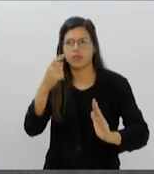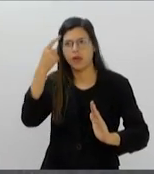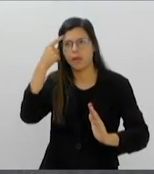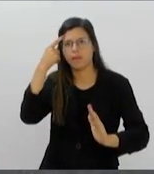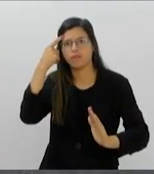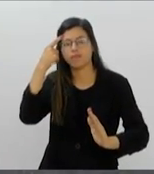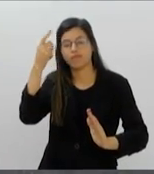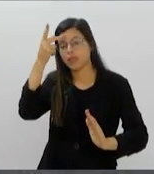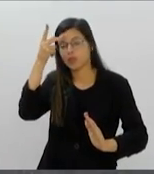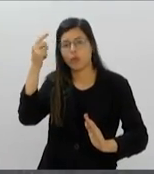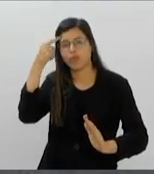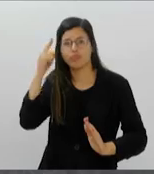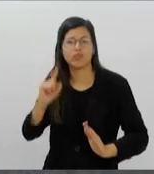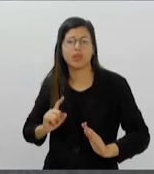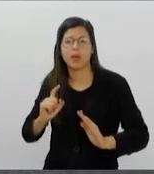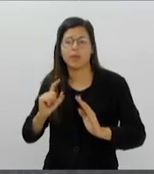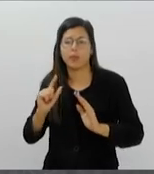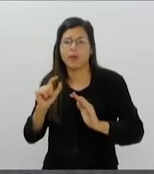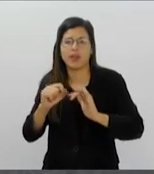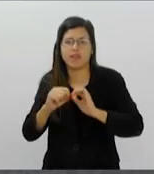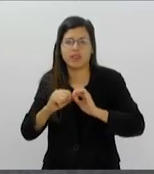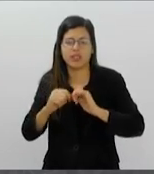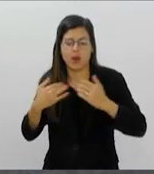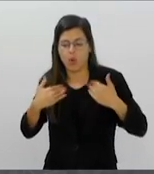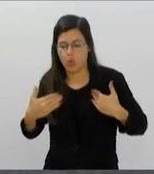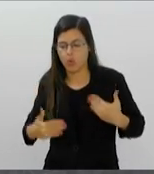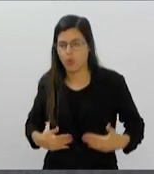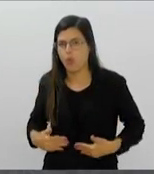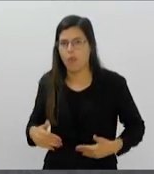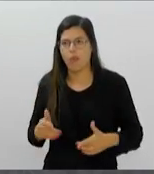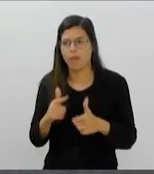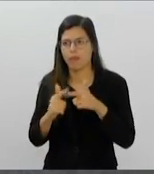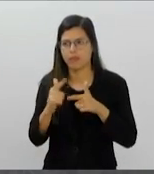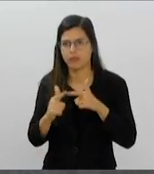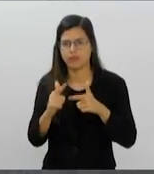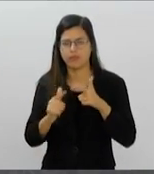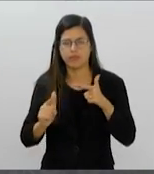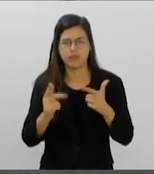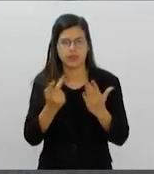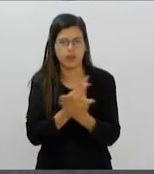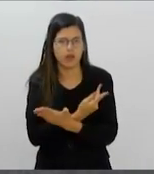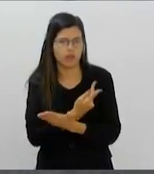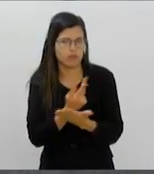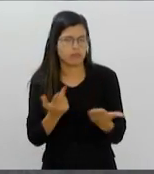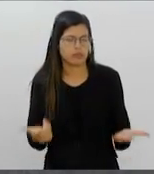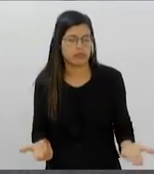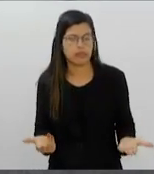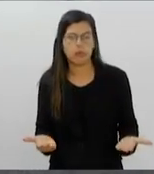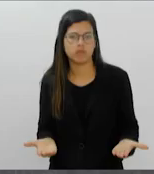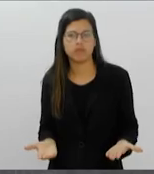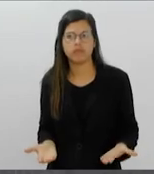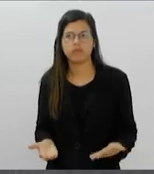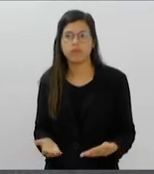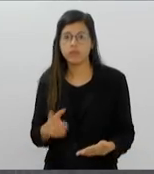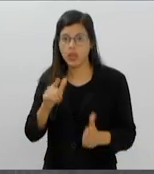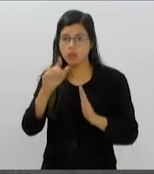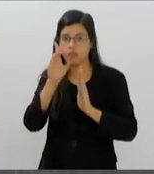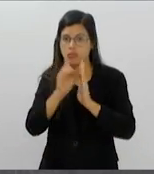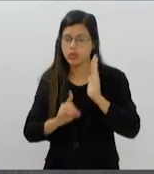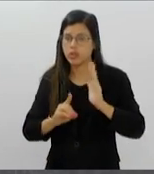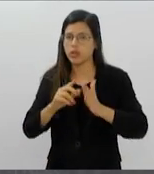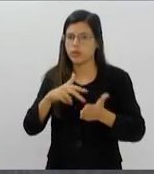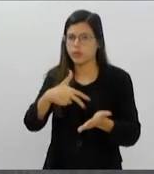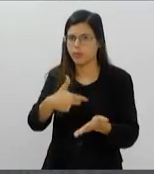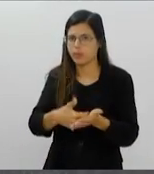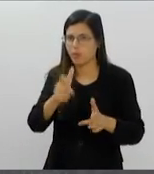que fizeram no seu corpo, não sabe que problemas ocorreram durante alguma intervenção. Então, é um direito do